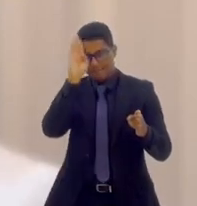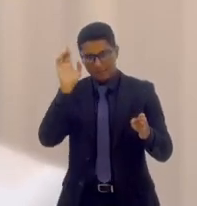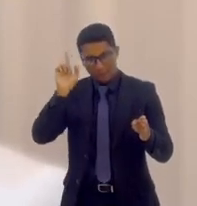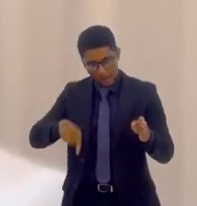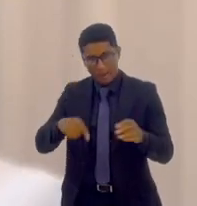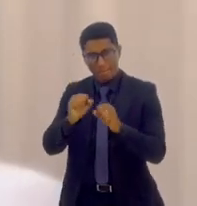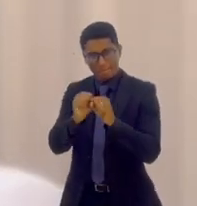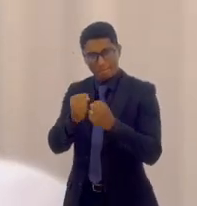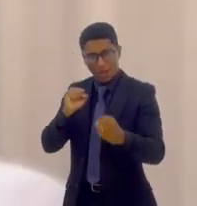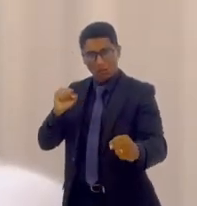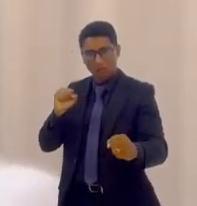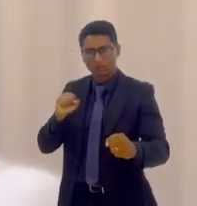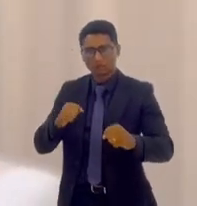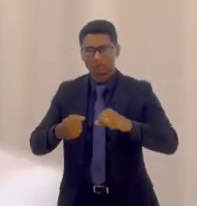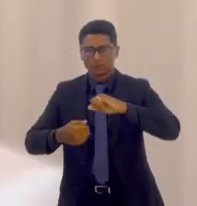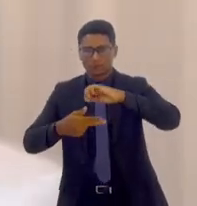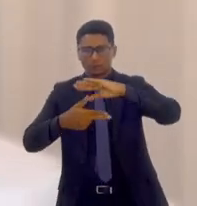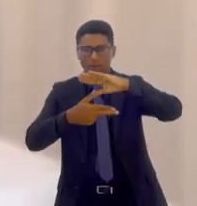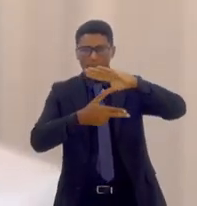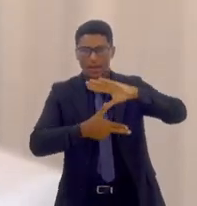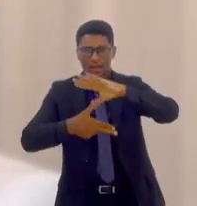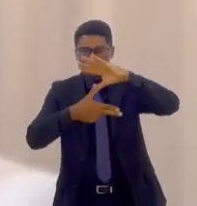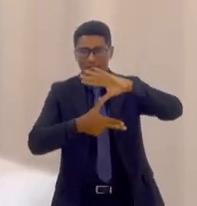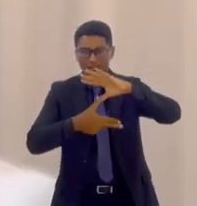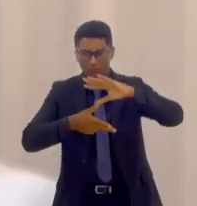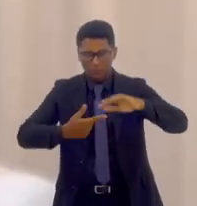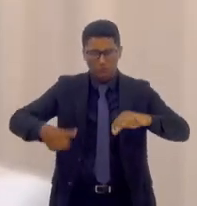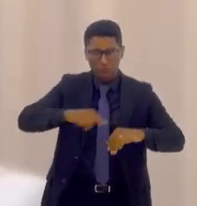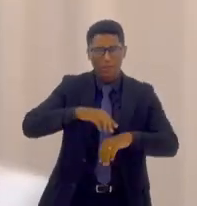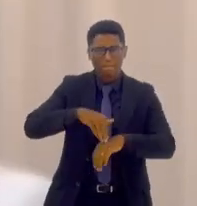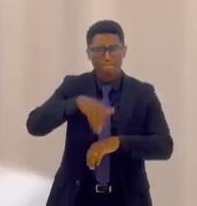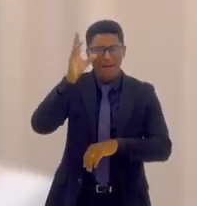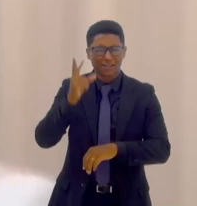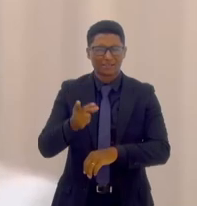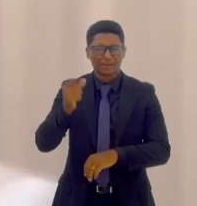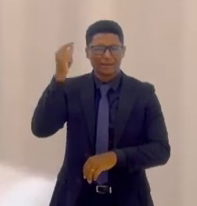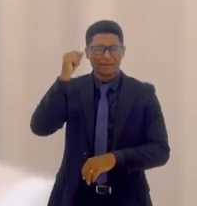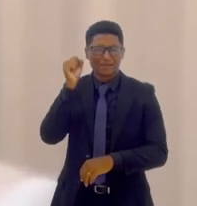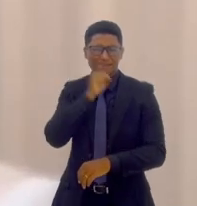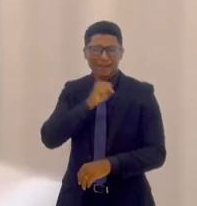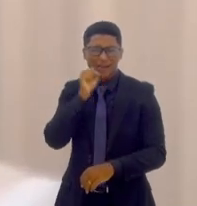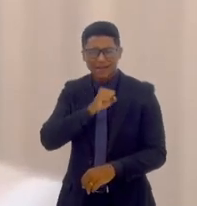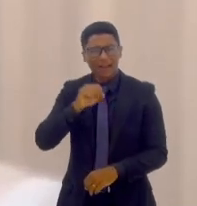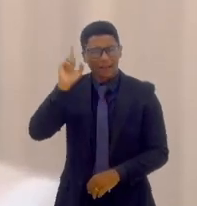Talvez uma das, se não a mais antiga da América Latina, talvez uma das mais antigas do mundo.